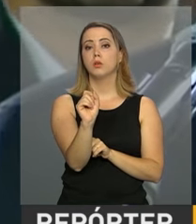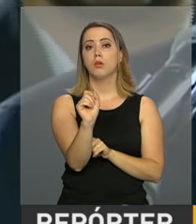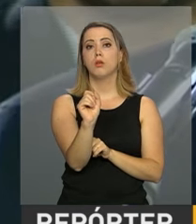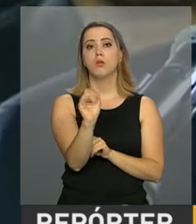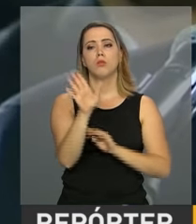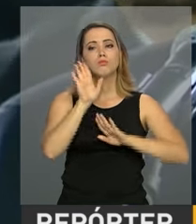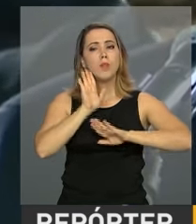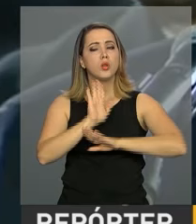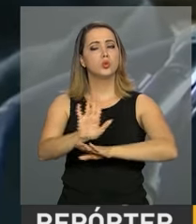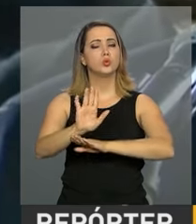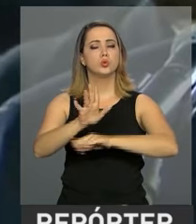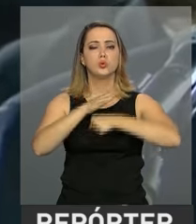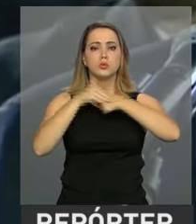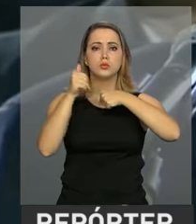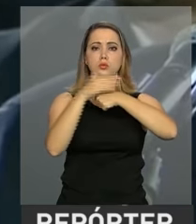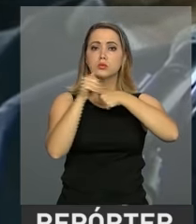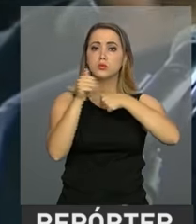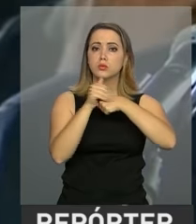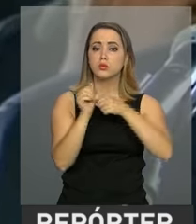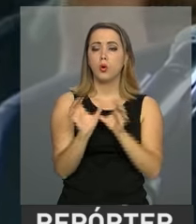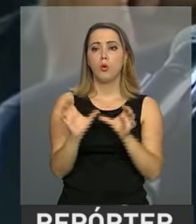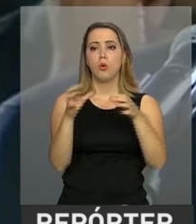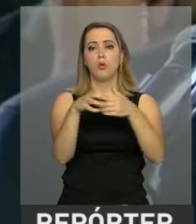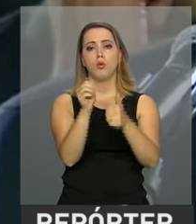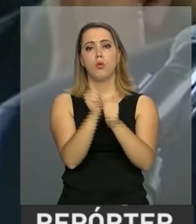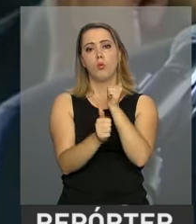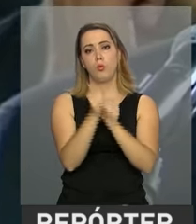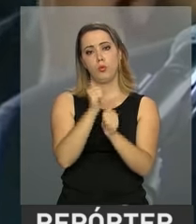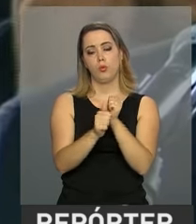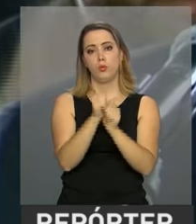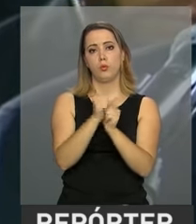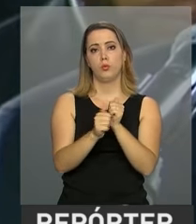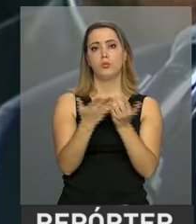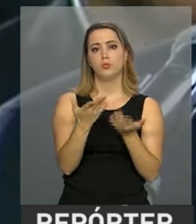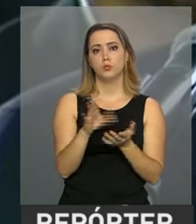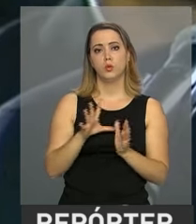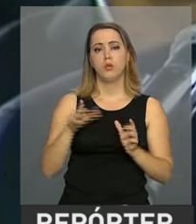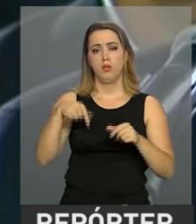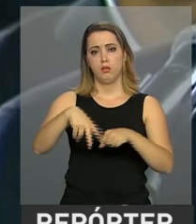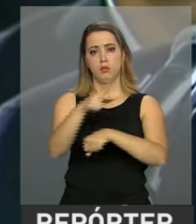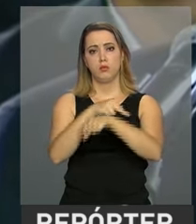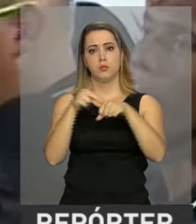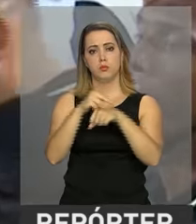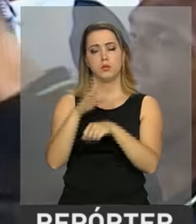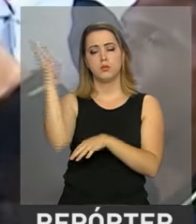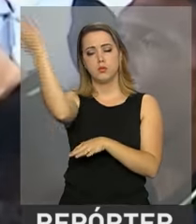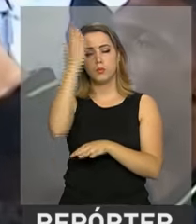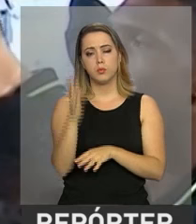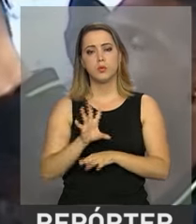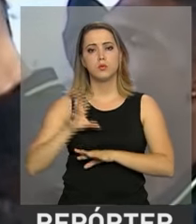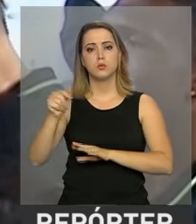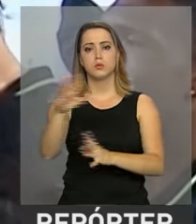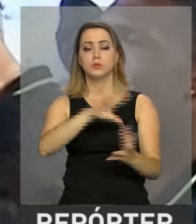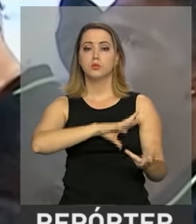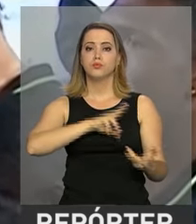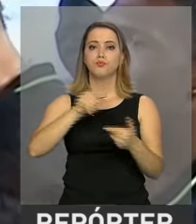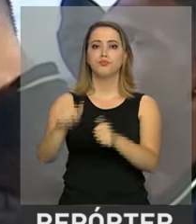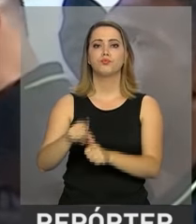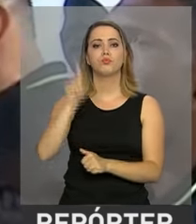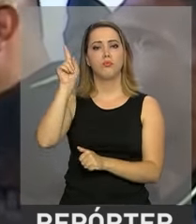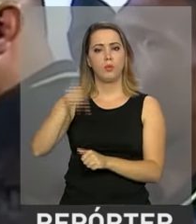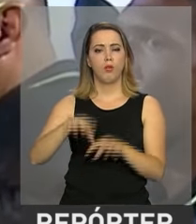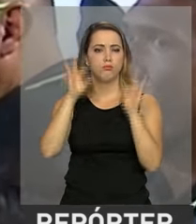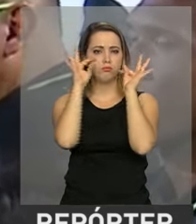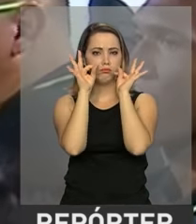manifestações de carinho hacia La Chape, em Brasil, em Colômbia e em todo o mundo, são testigos da importância